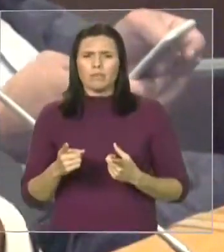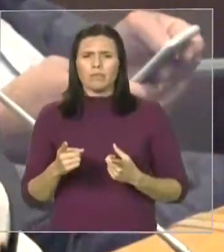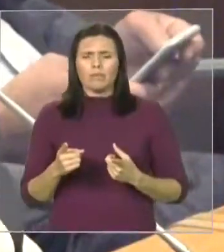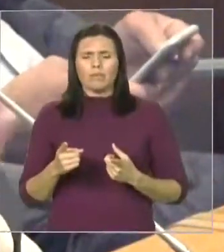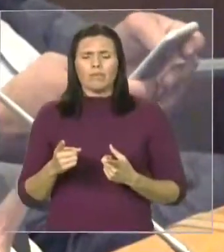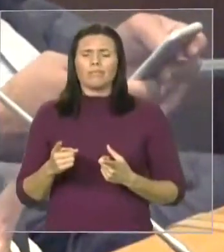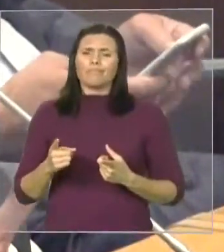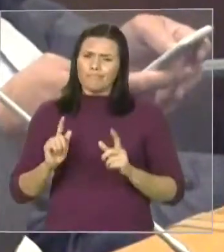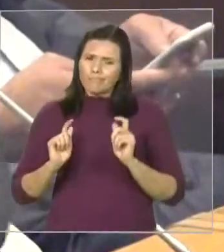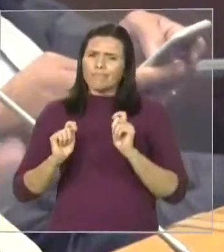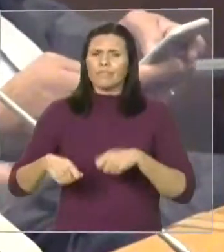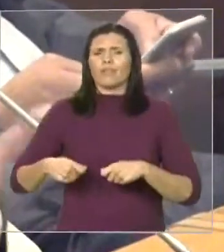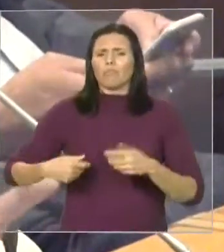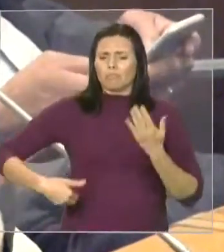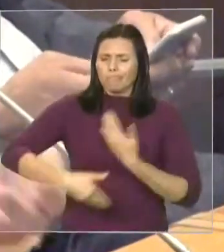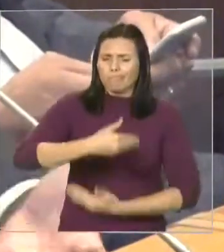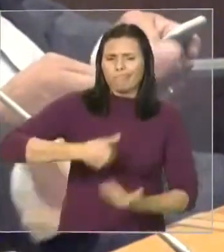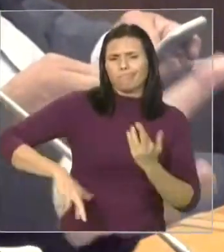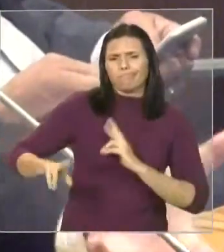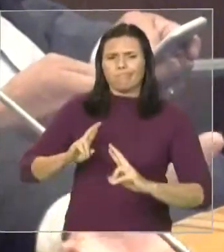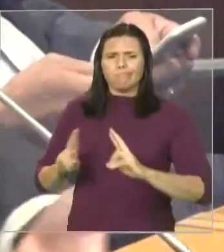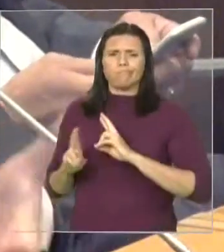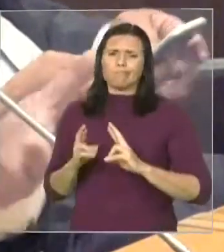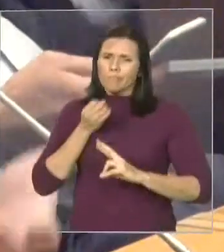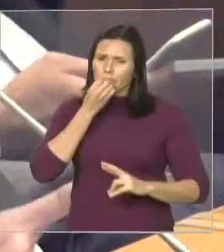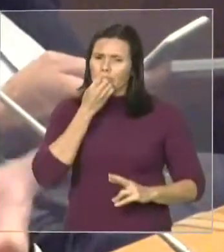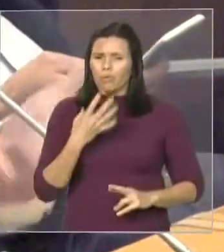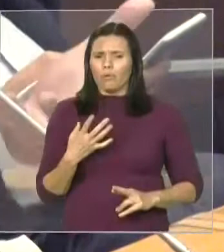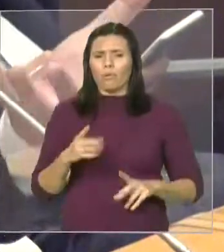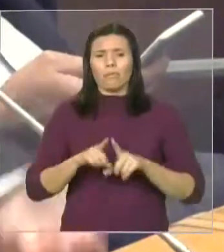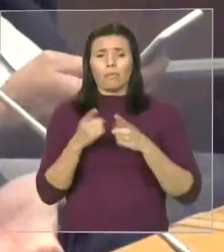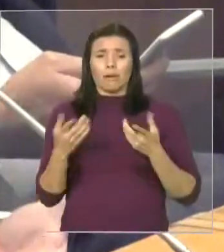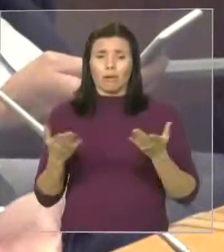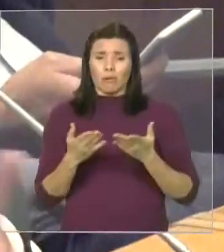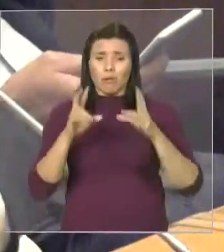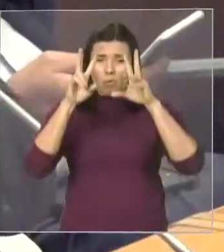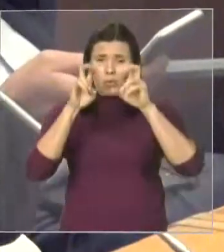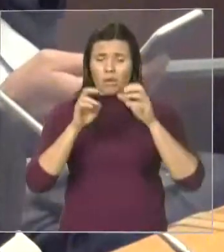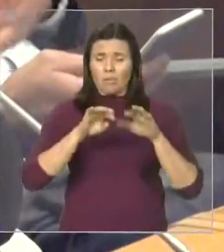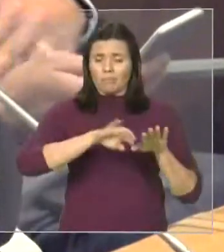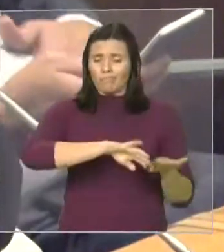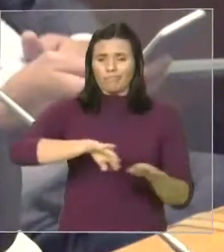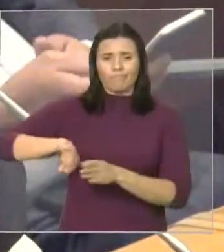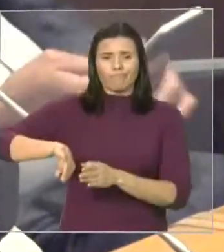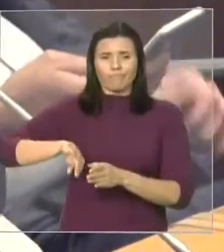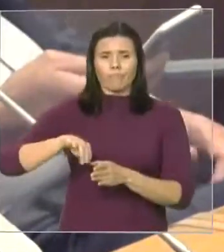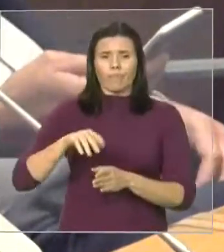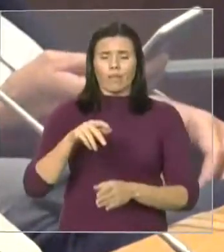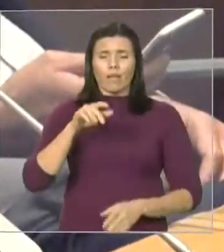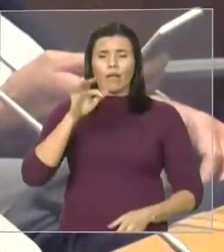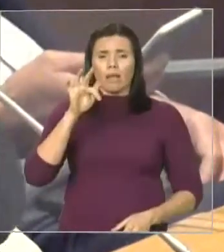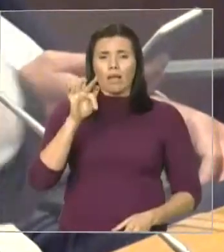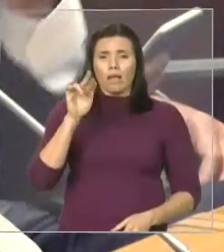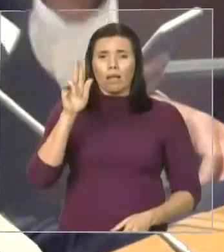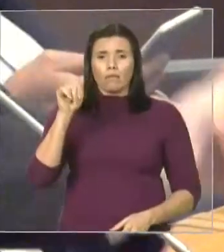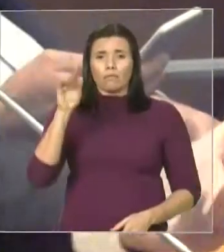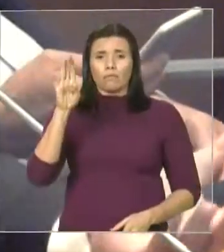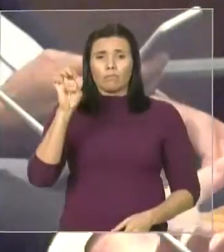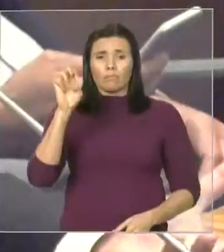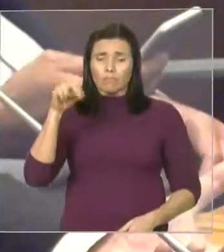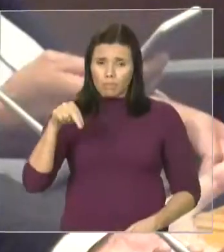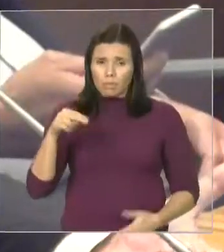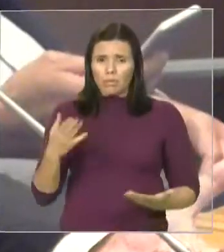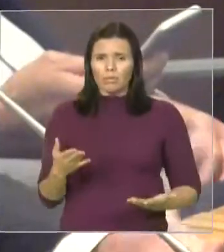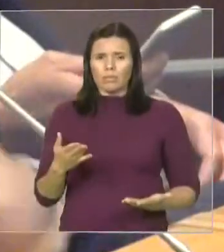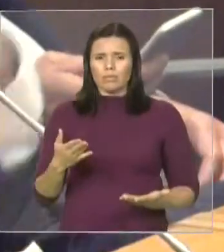Porque retirar os representantes dos sindicatos de participar do FUNBEM, onde eles são principais beneficiários, e eles que contribuem